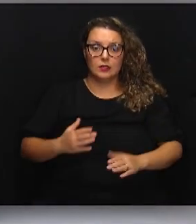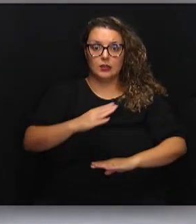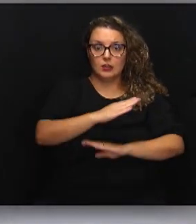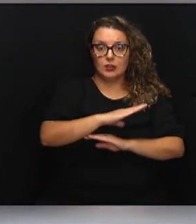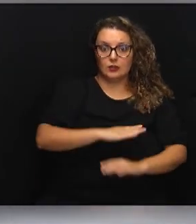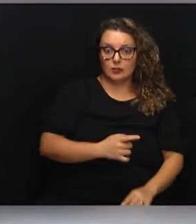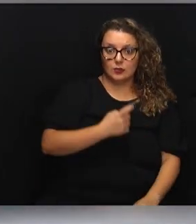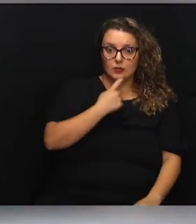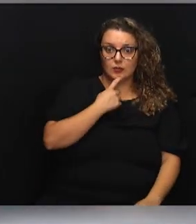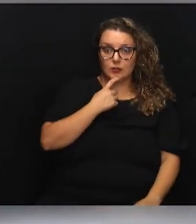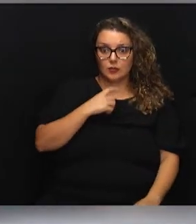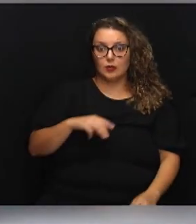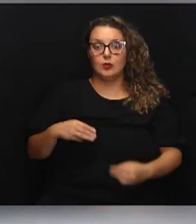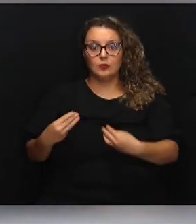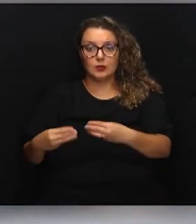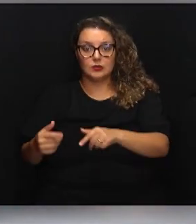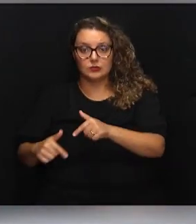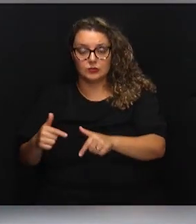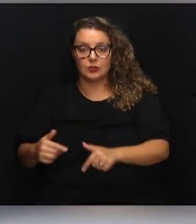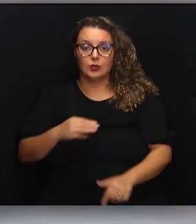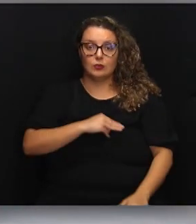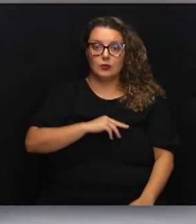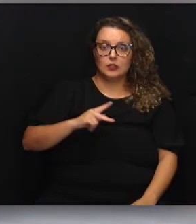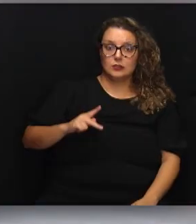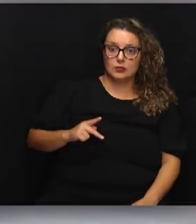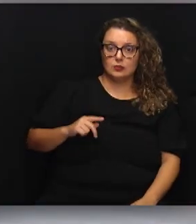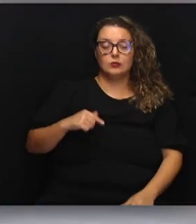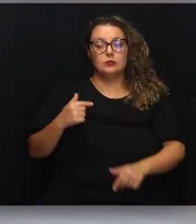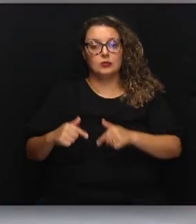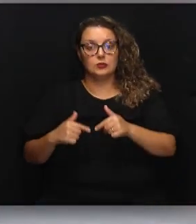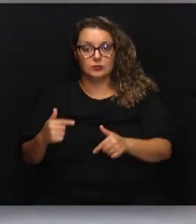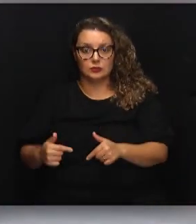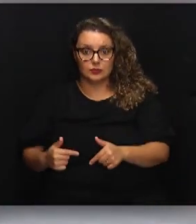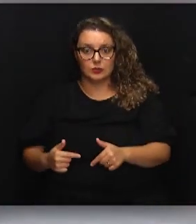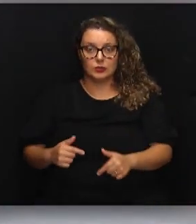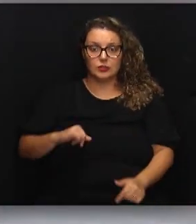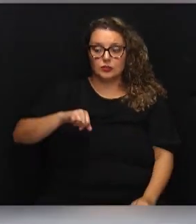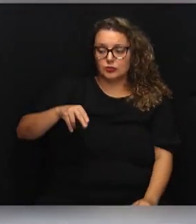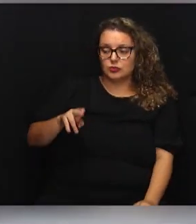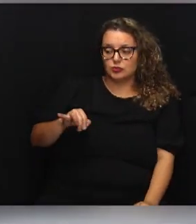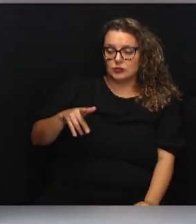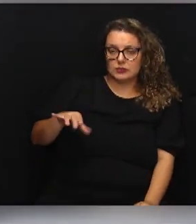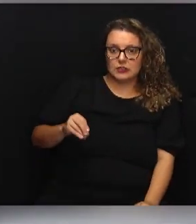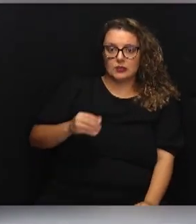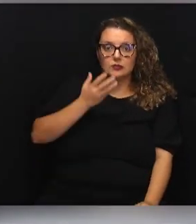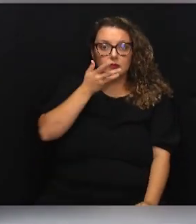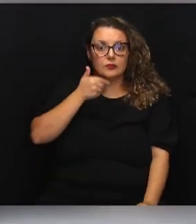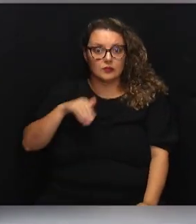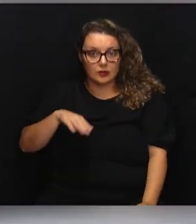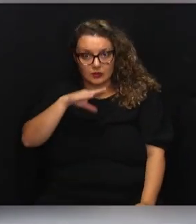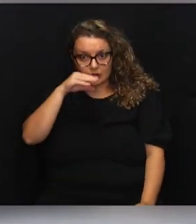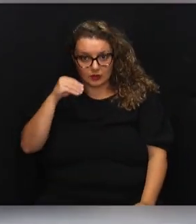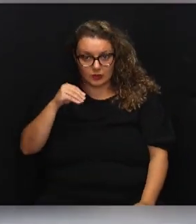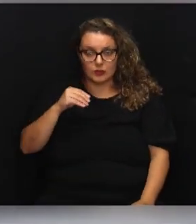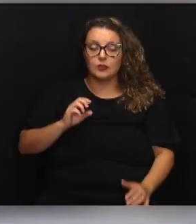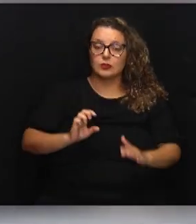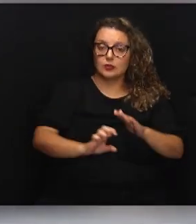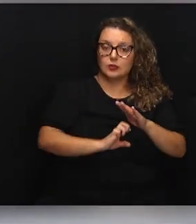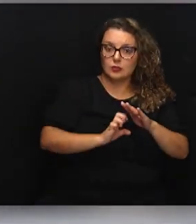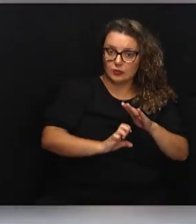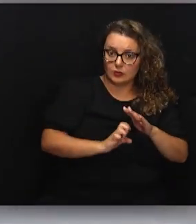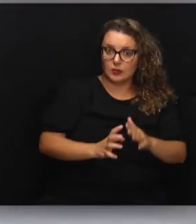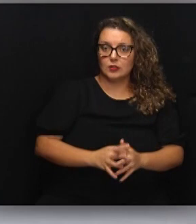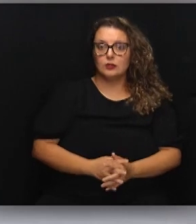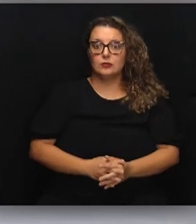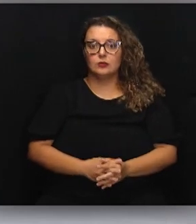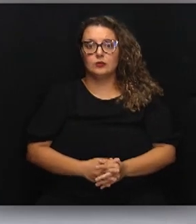o Ministério do Trabalho, o Ministério Público do Trabalho, o Juizado da Infância e Adolescência, e uma empresa que é